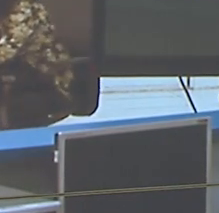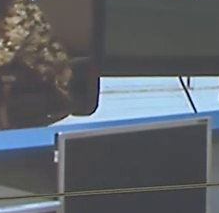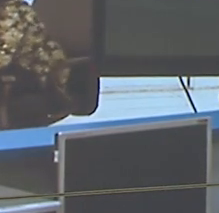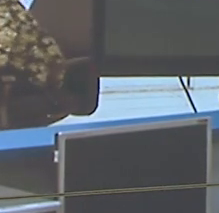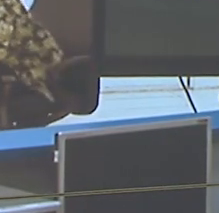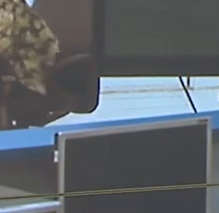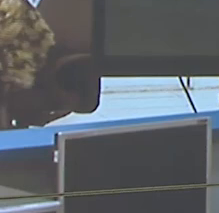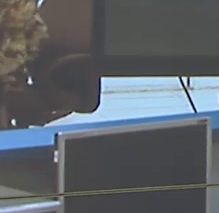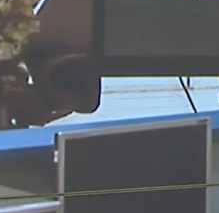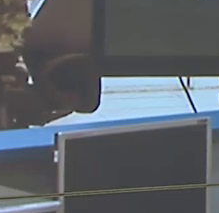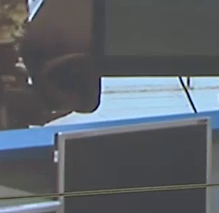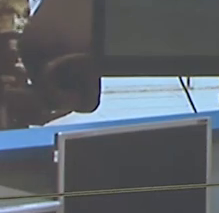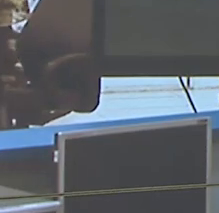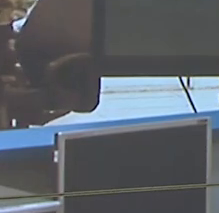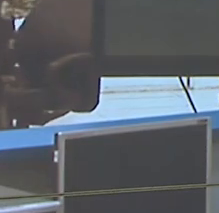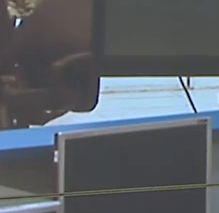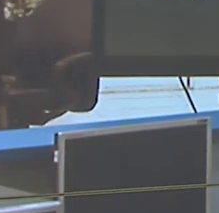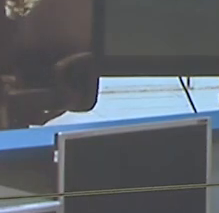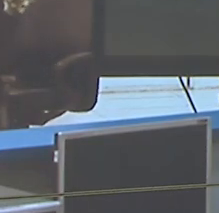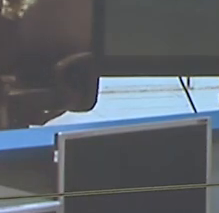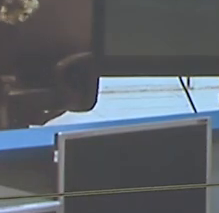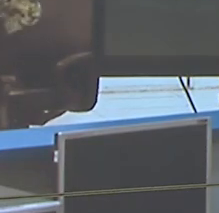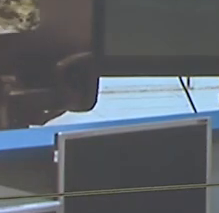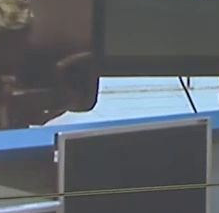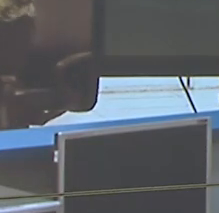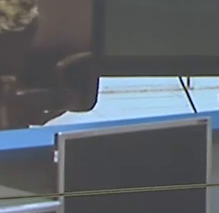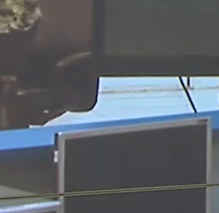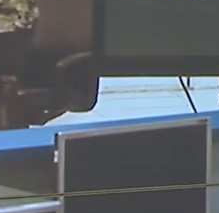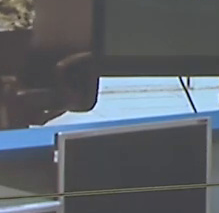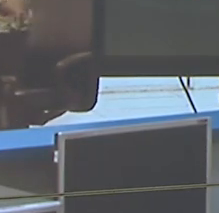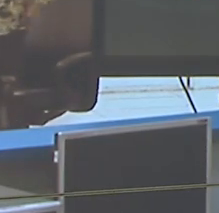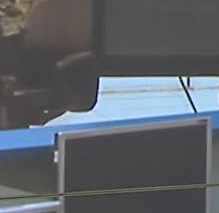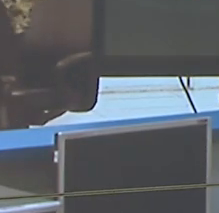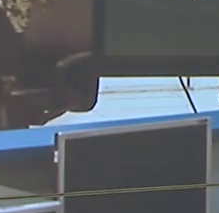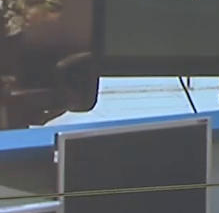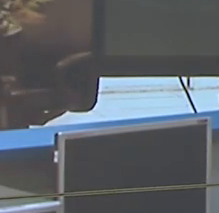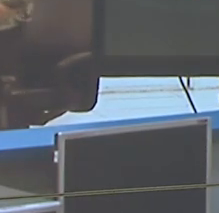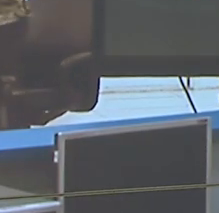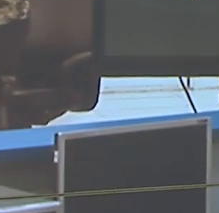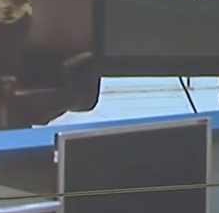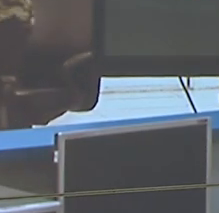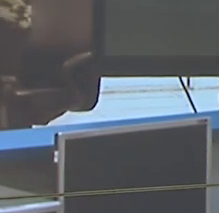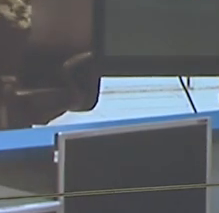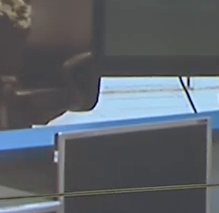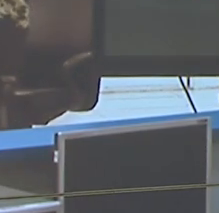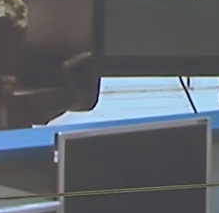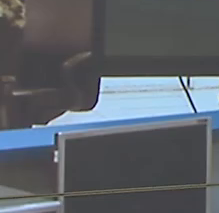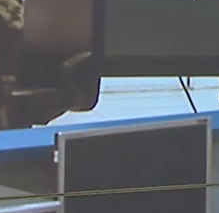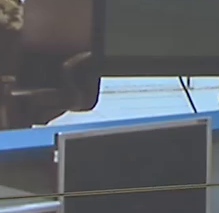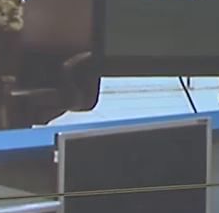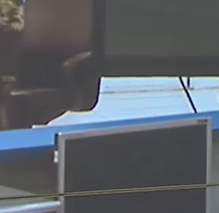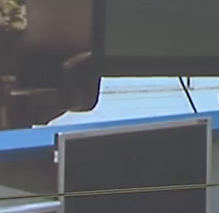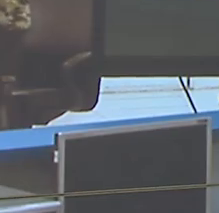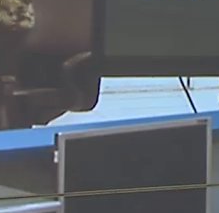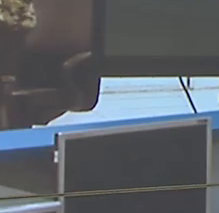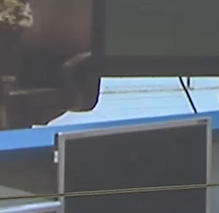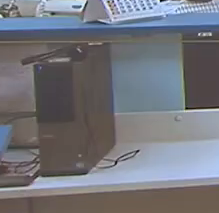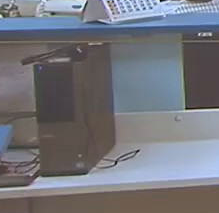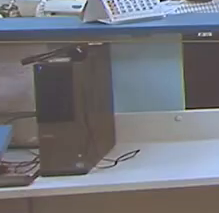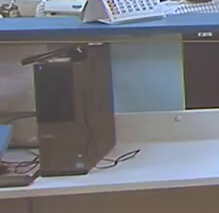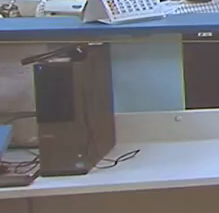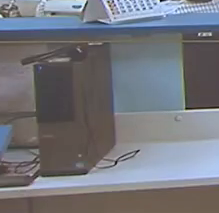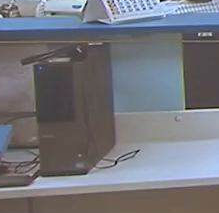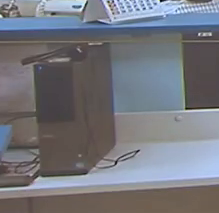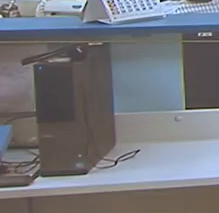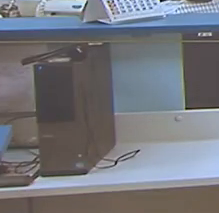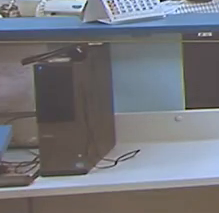as de porte nacional como as locais, possuem um papel fundamental na divulgação dos atos do governo.